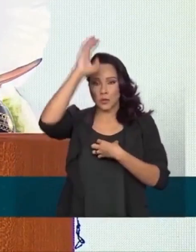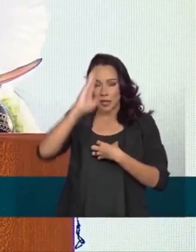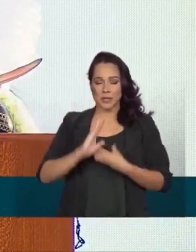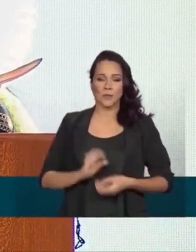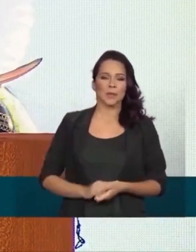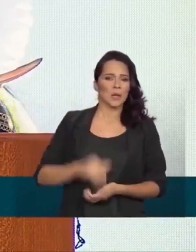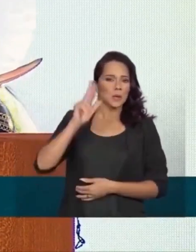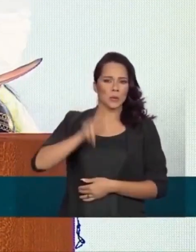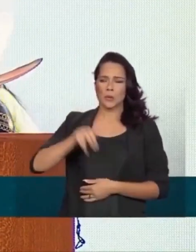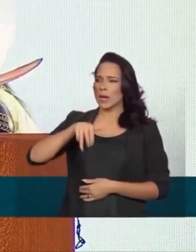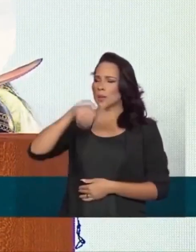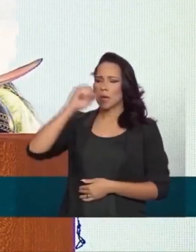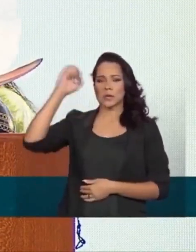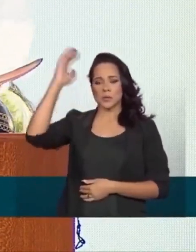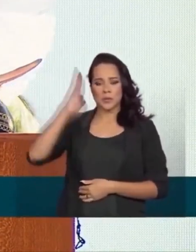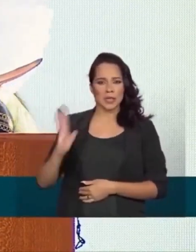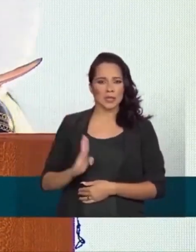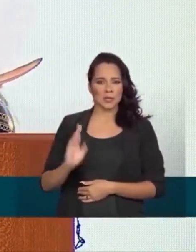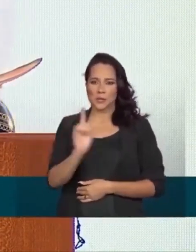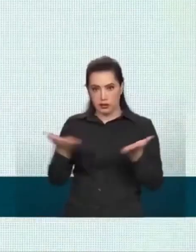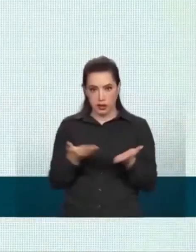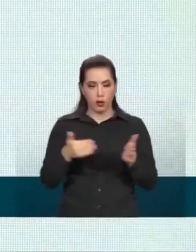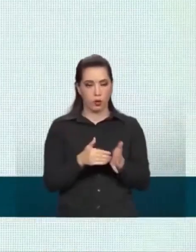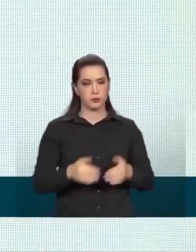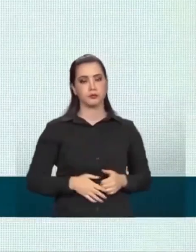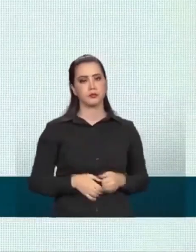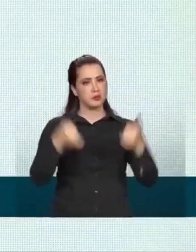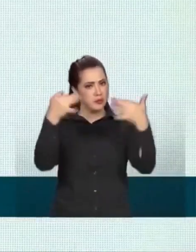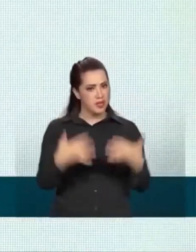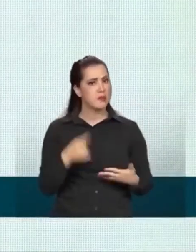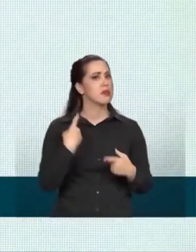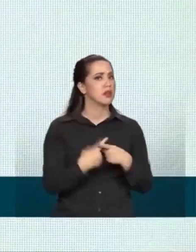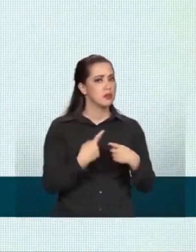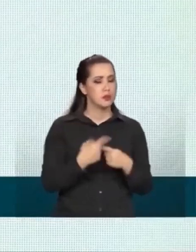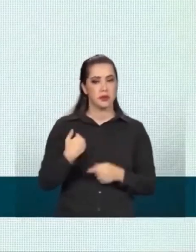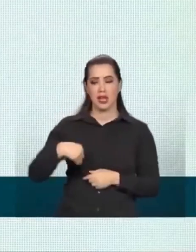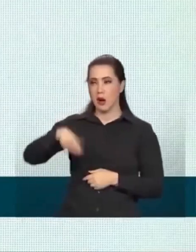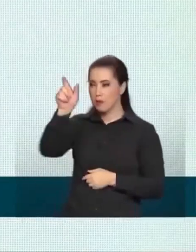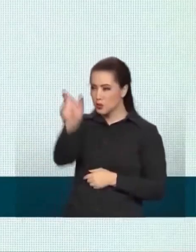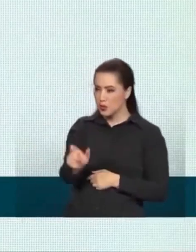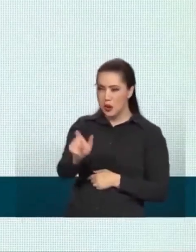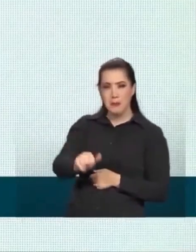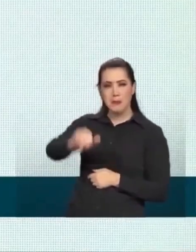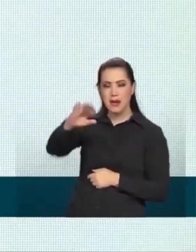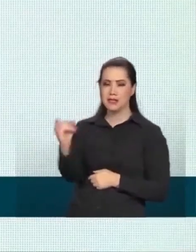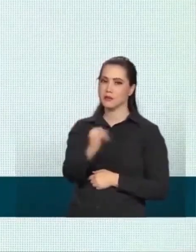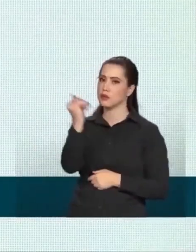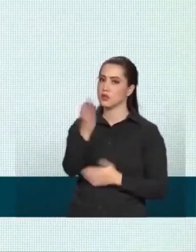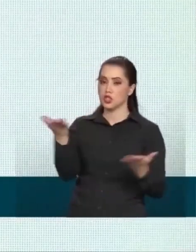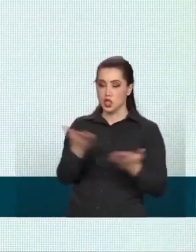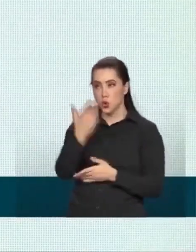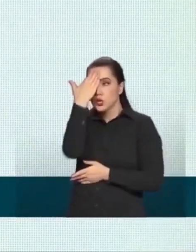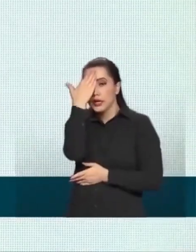nunca mais um Brasil sem nós em seguida discursou a Niely Franco empossada